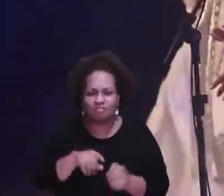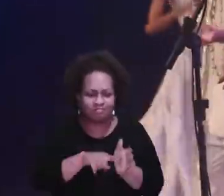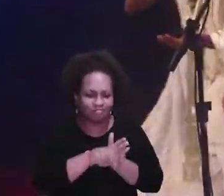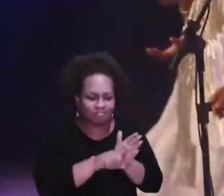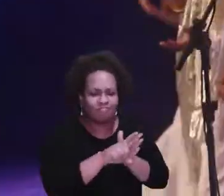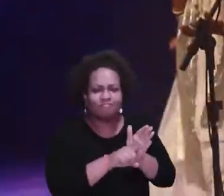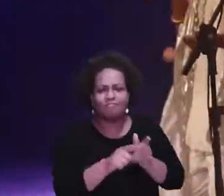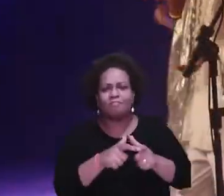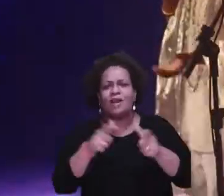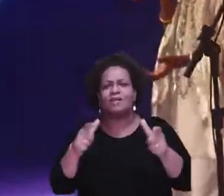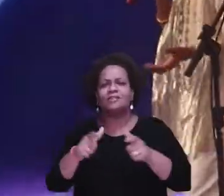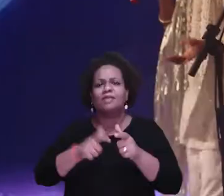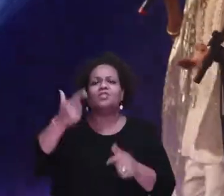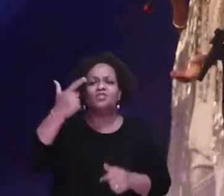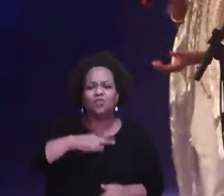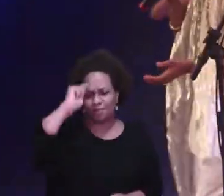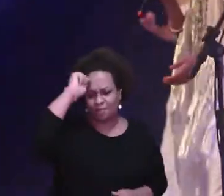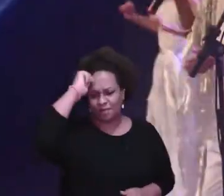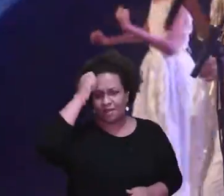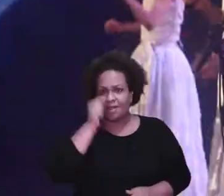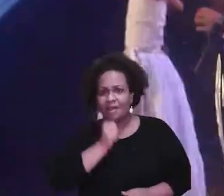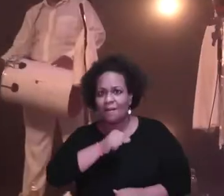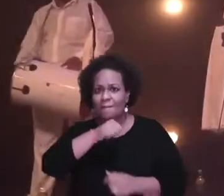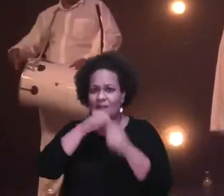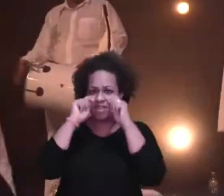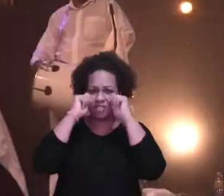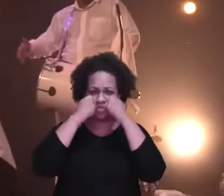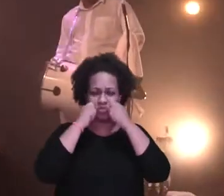entrada do Brasil idade ficaram